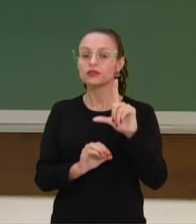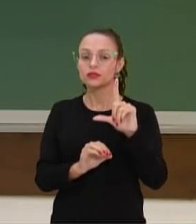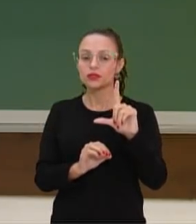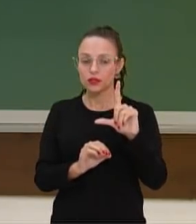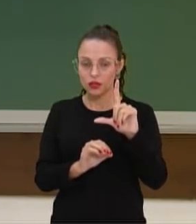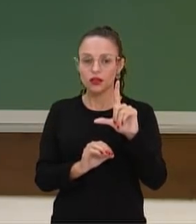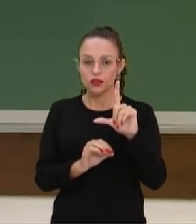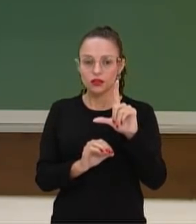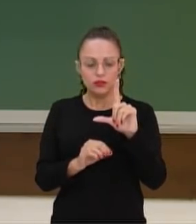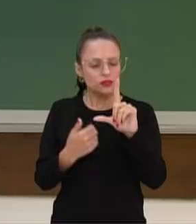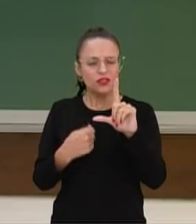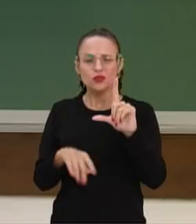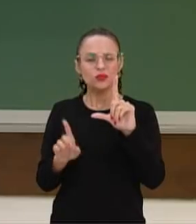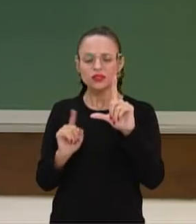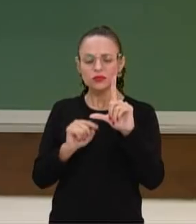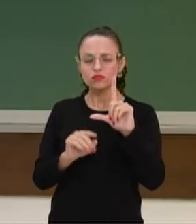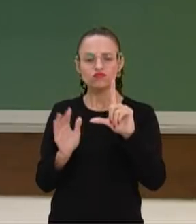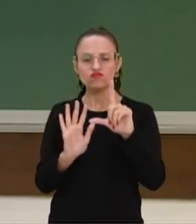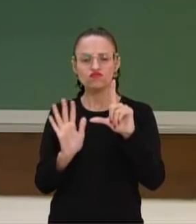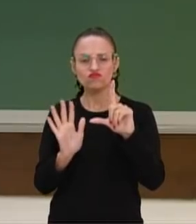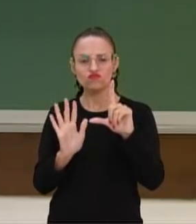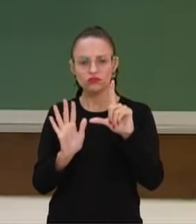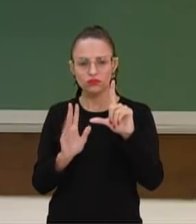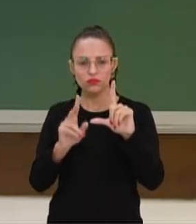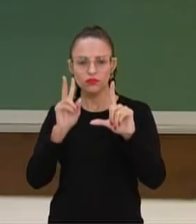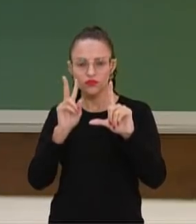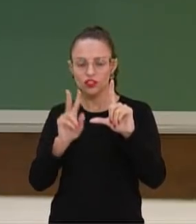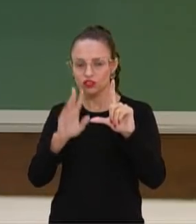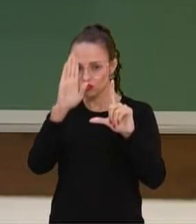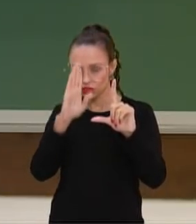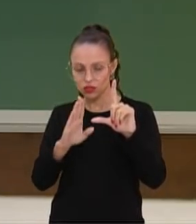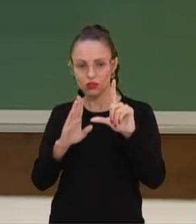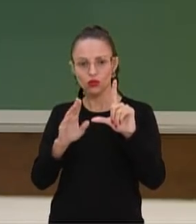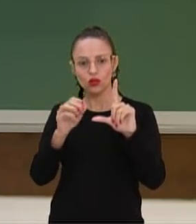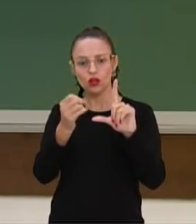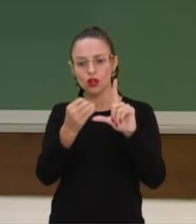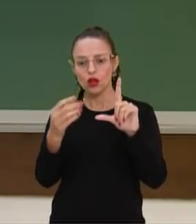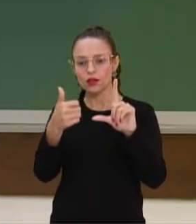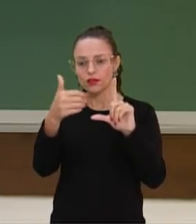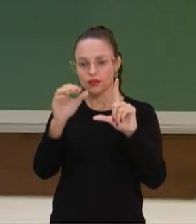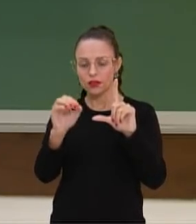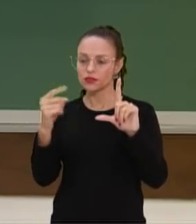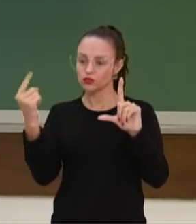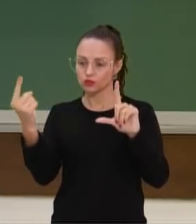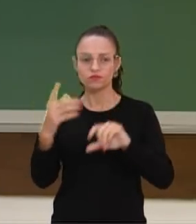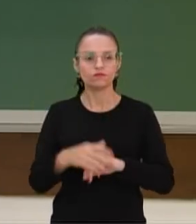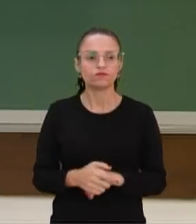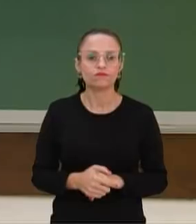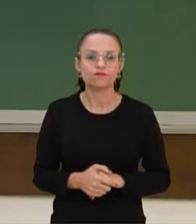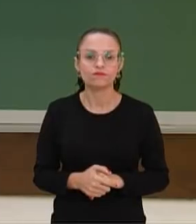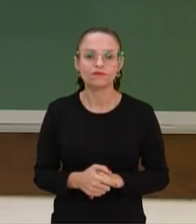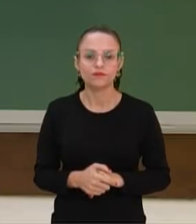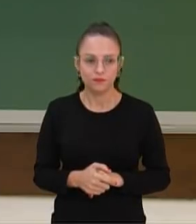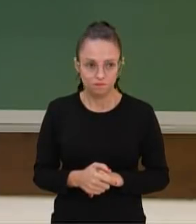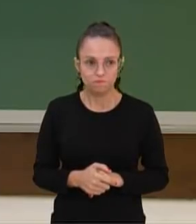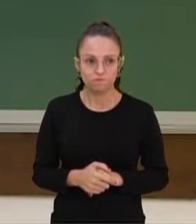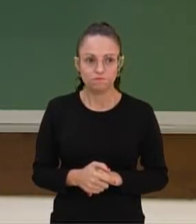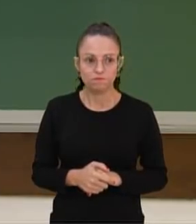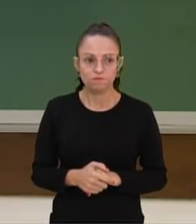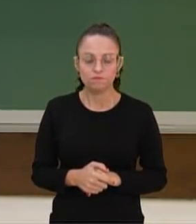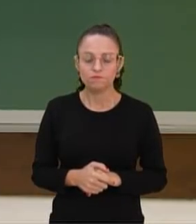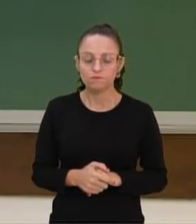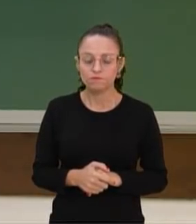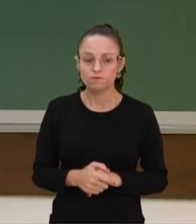essa base 10 não precisa escrever. Você apenas lê direto, log de 10 igual a 1. É isso aí.